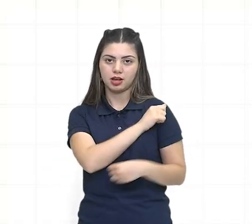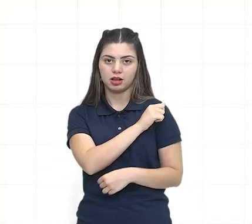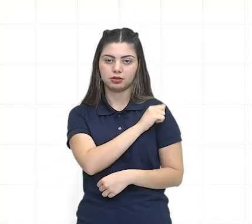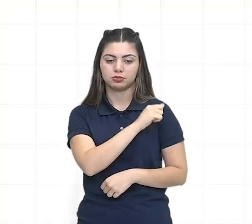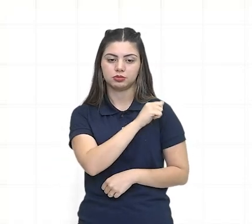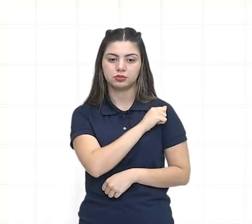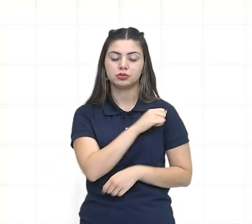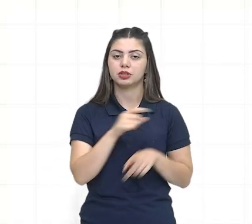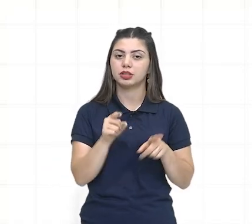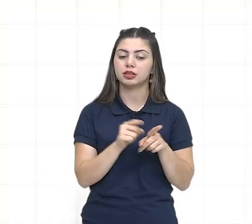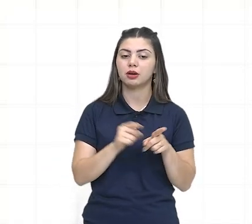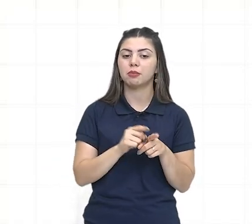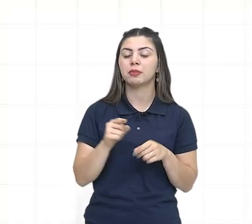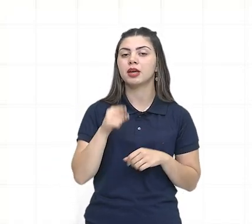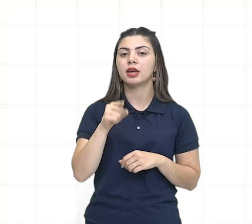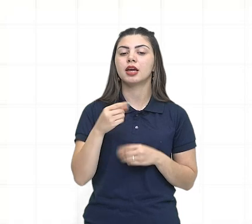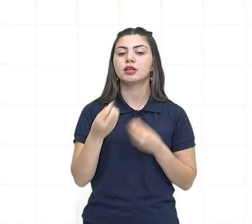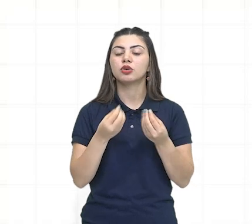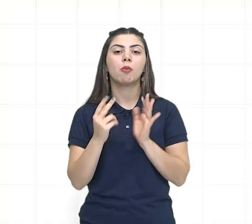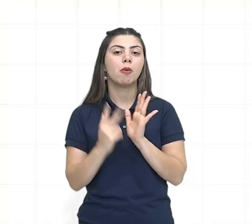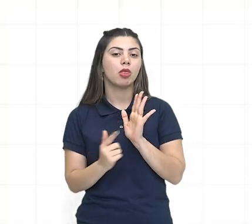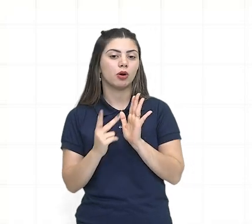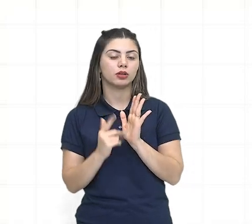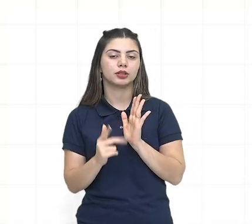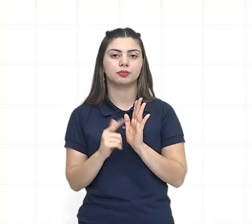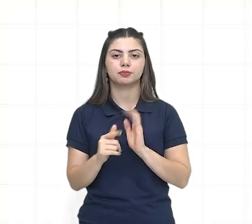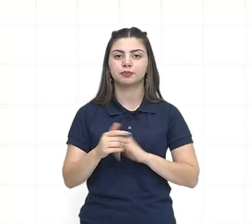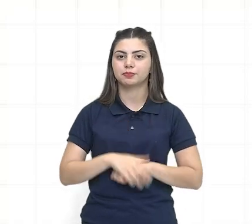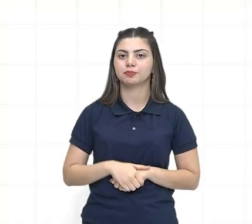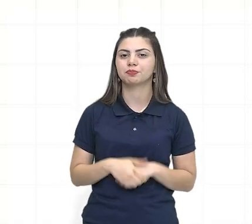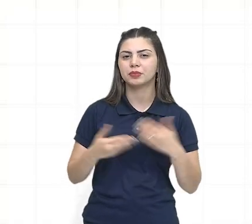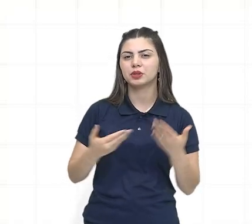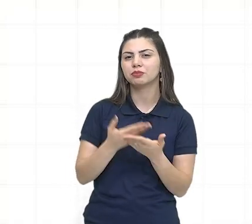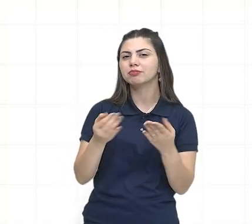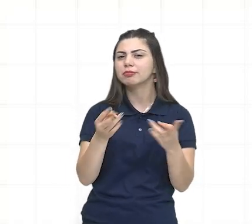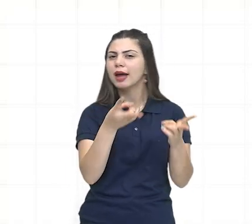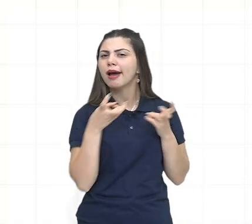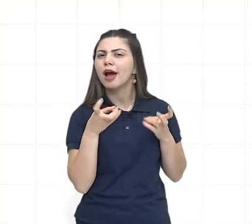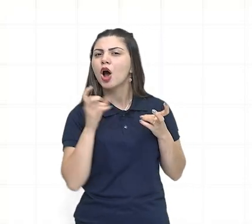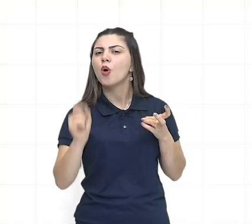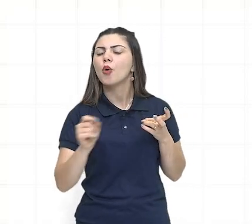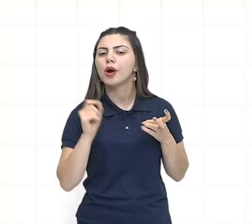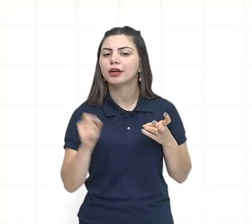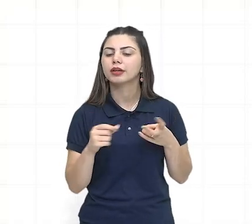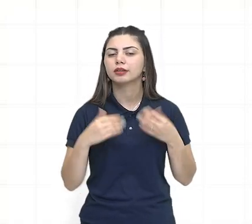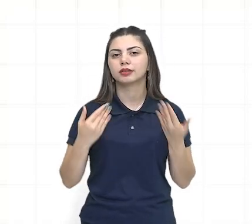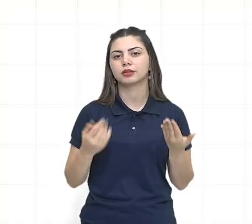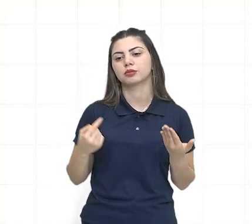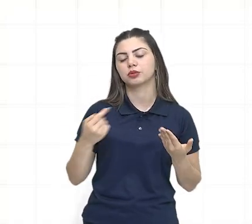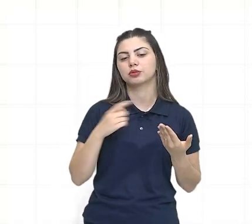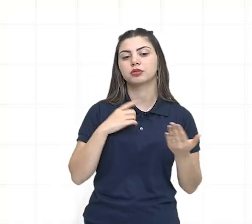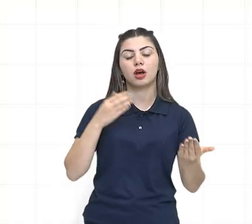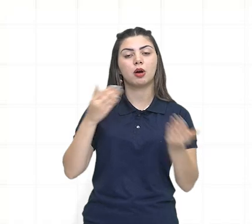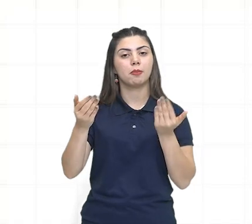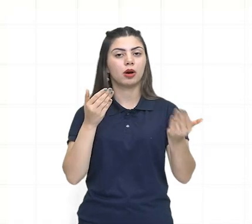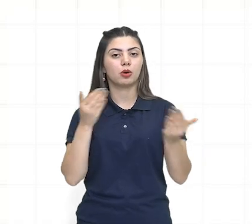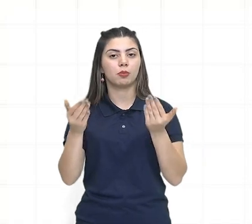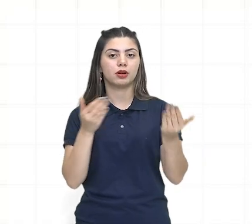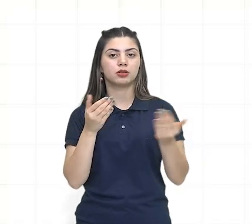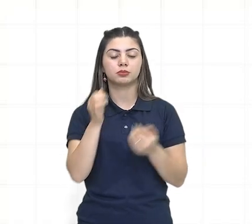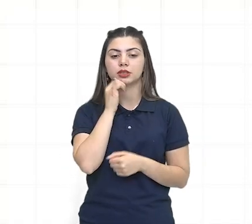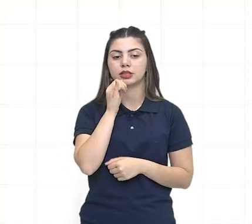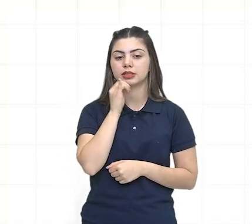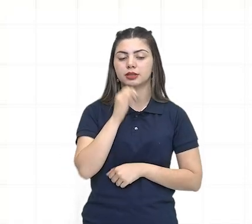E os seus desempenhos nessas matérias aqui, né? Observe que, quando se está fazendo uma comparação, vamos